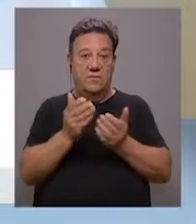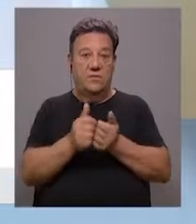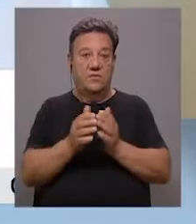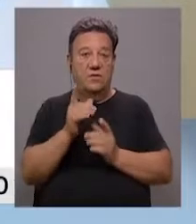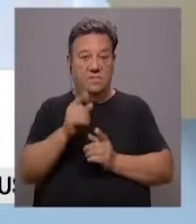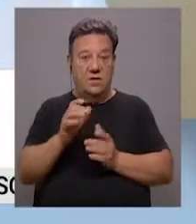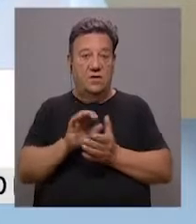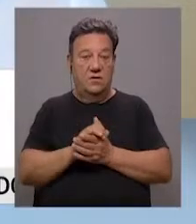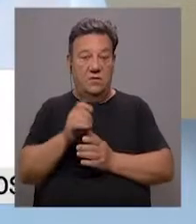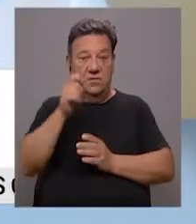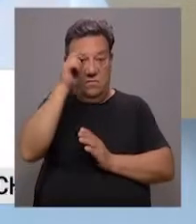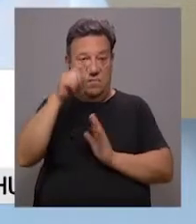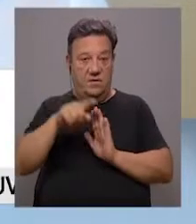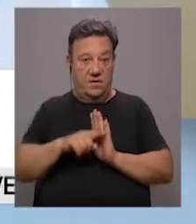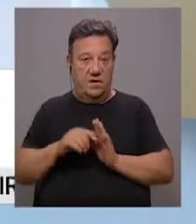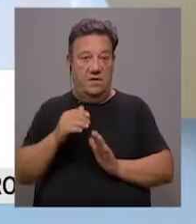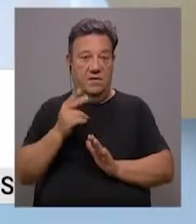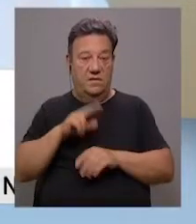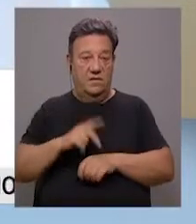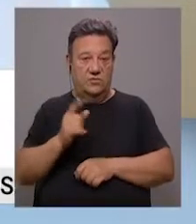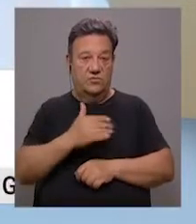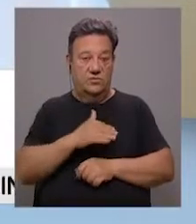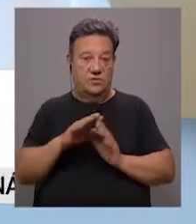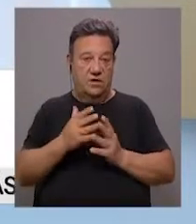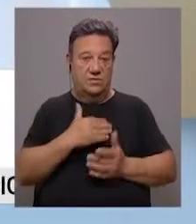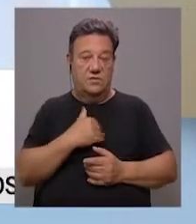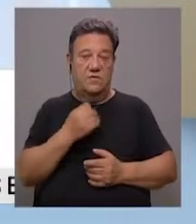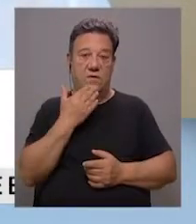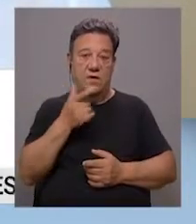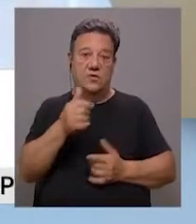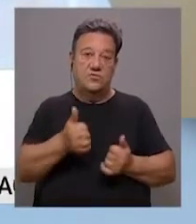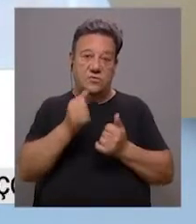regras da Direção-Geral de Saúde. E sucesso para a vossa iniciativa. Muito obrigada, Humberto Marques. Muito obrigada.